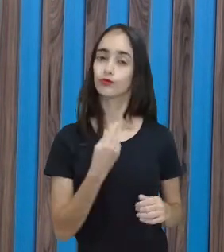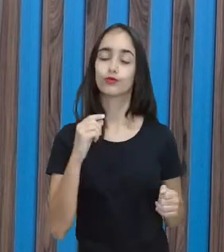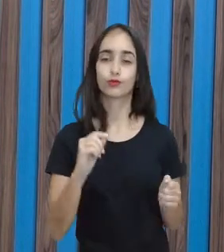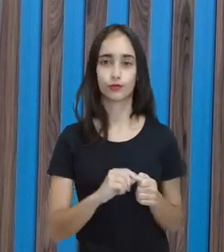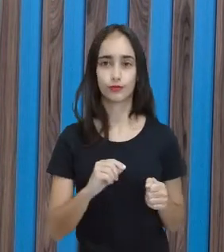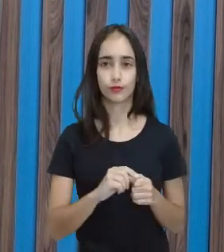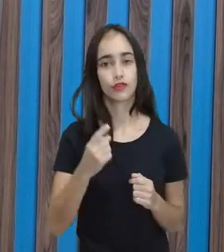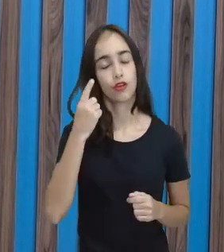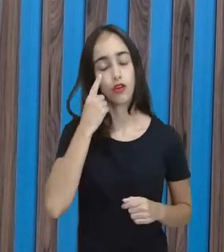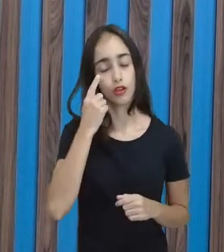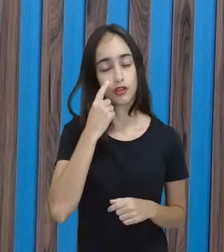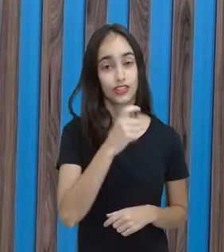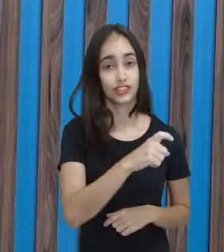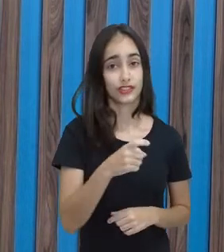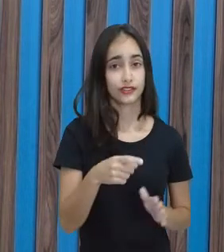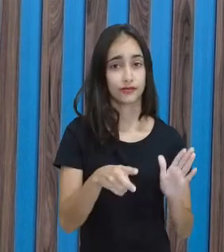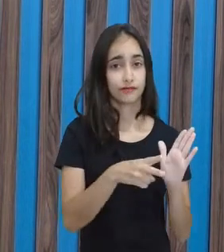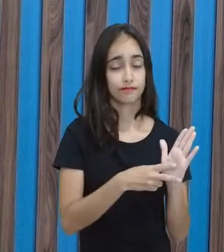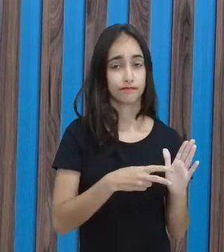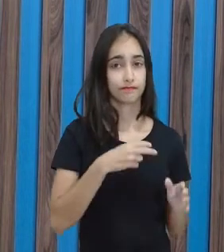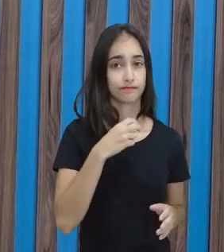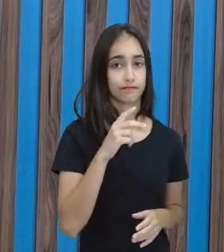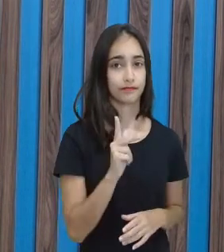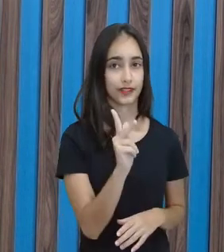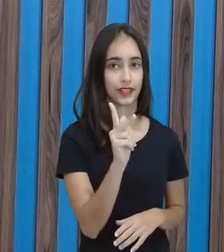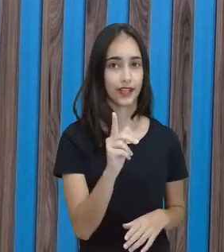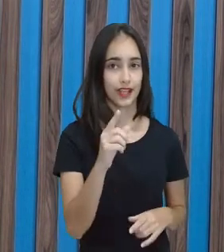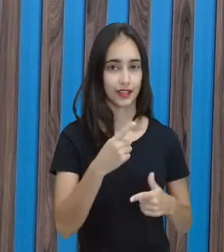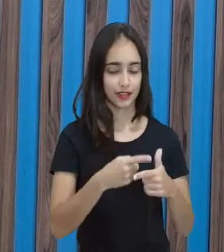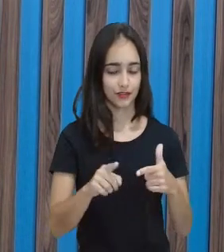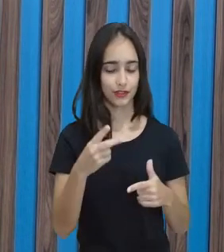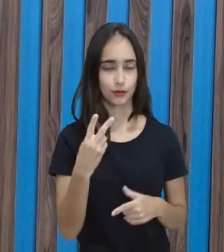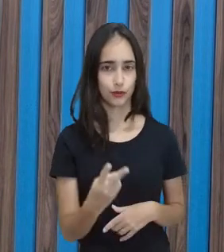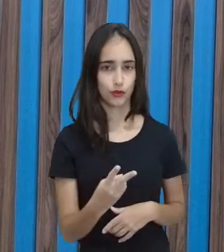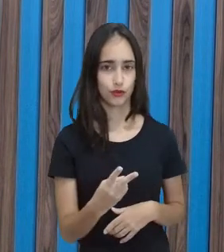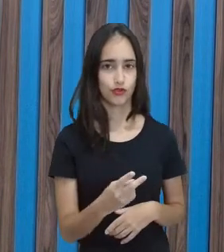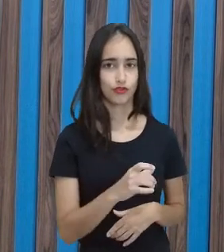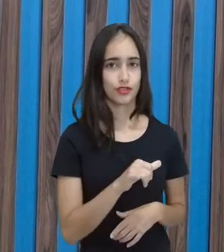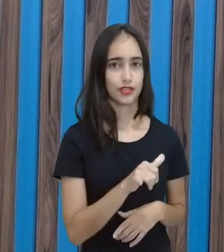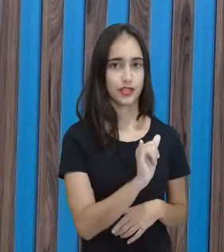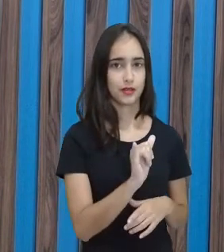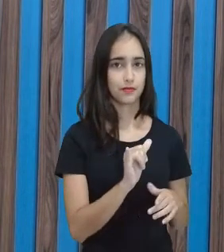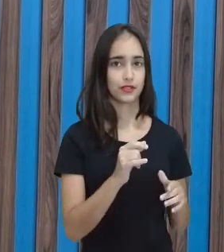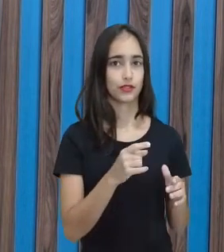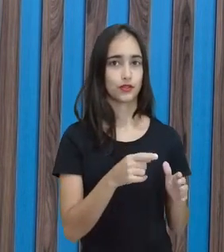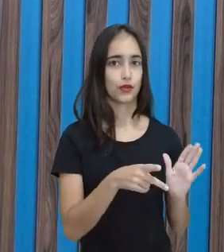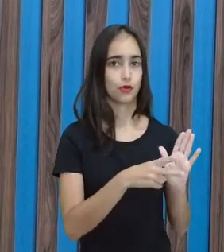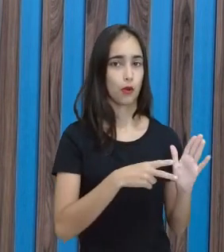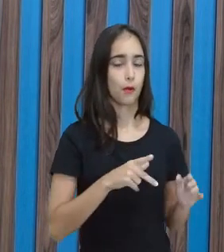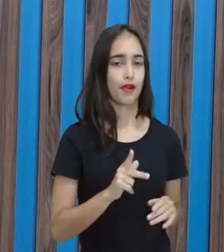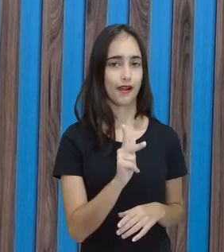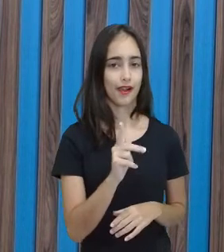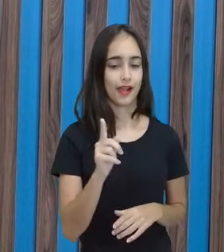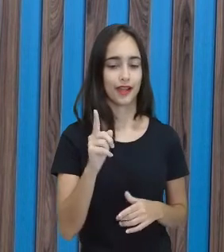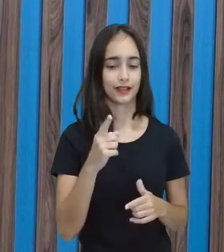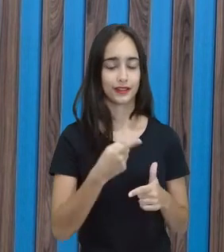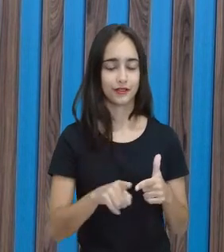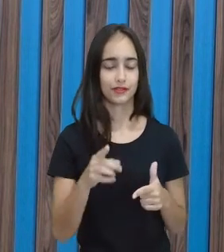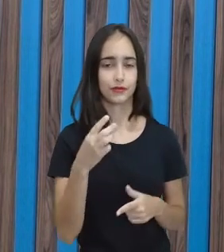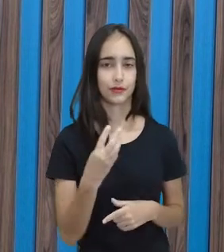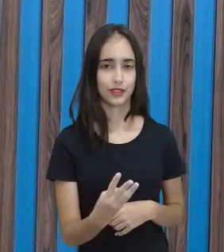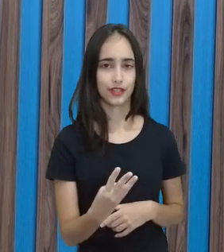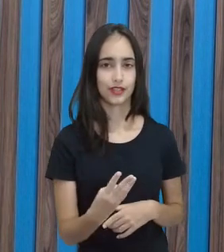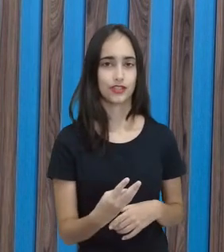a k dividido por 2, y igual a k dividido por 3, z igual a k dividido